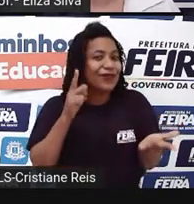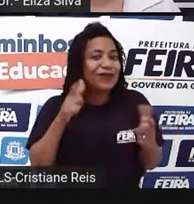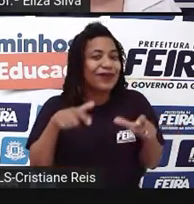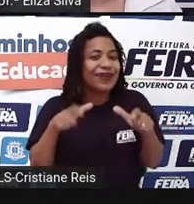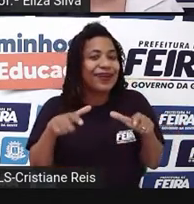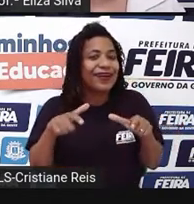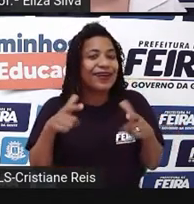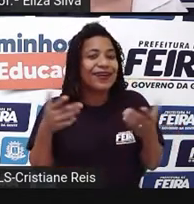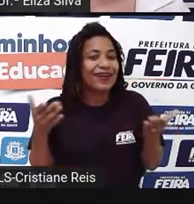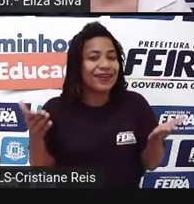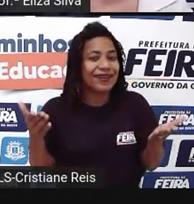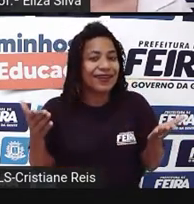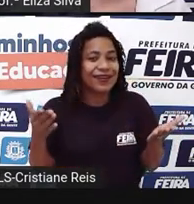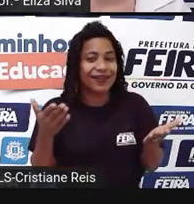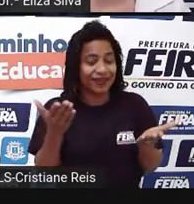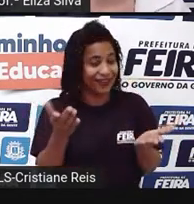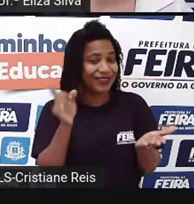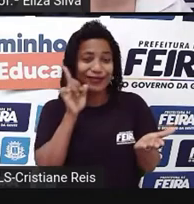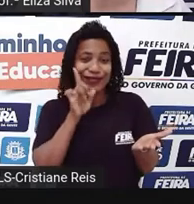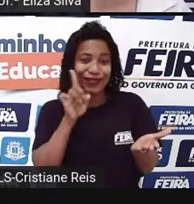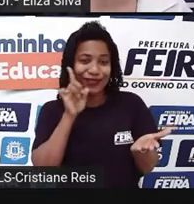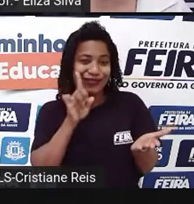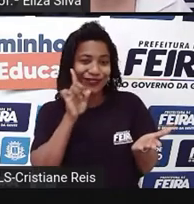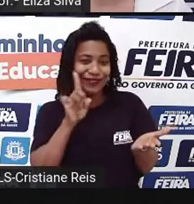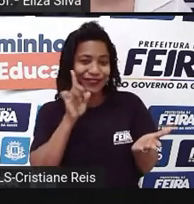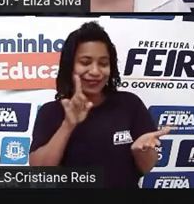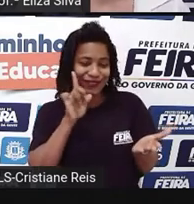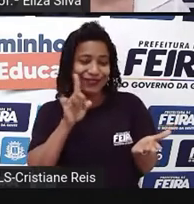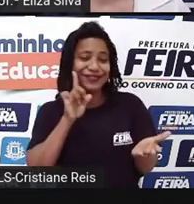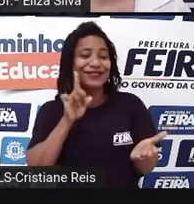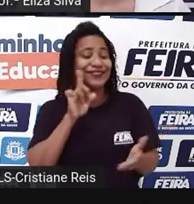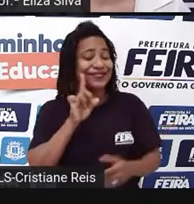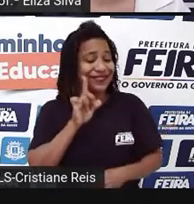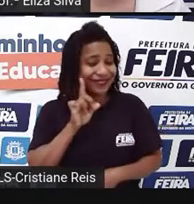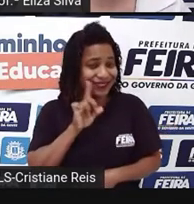USA. Ele é dos Estados Unidos da América.